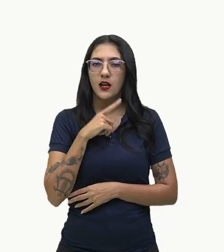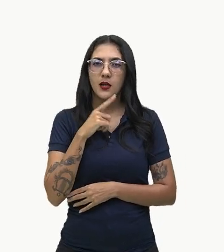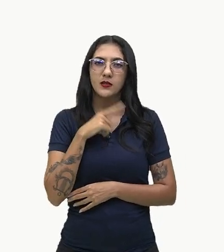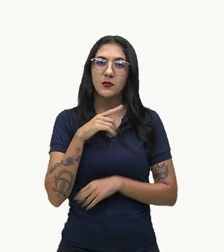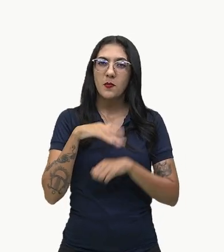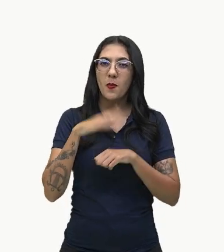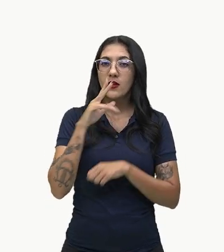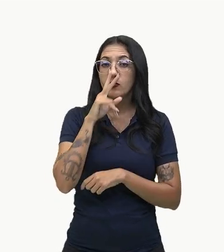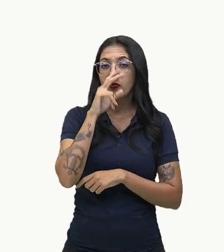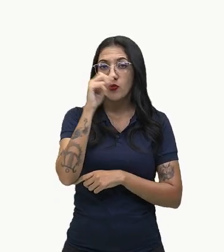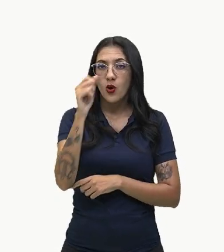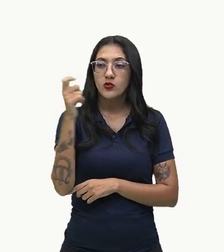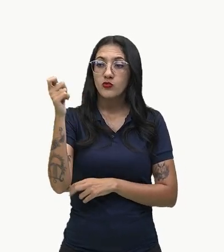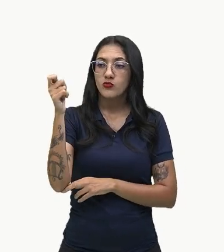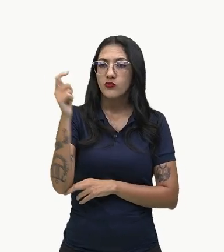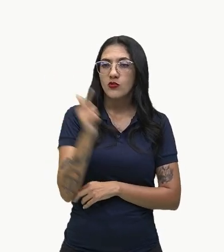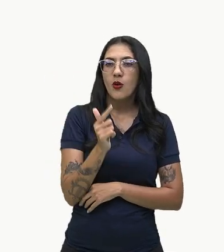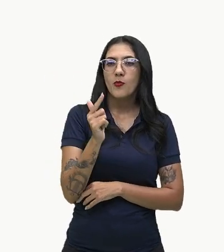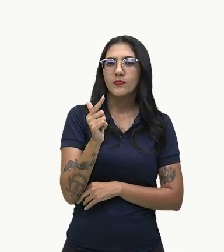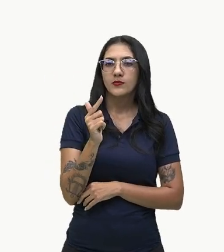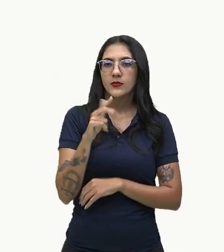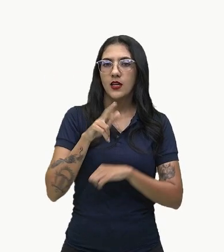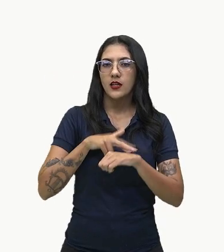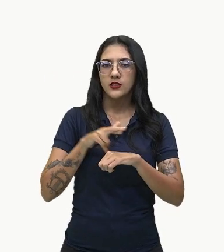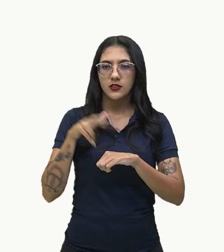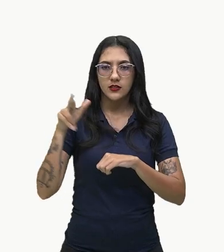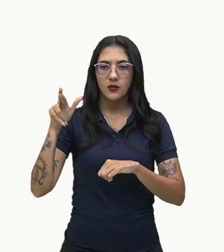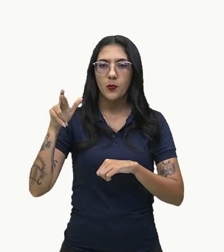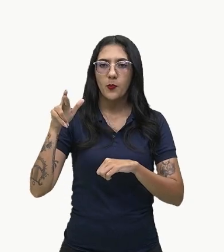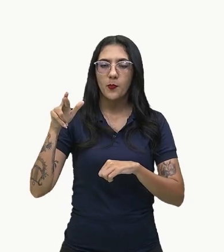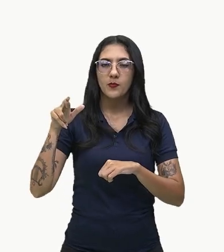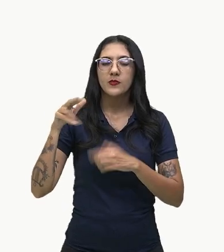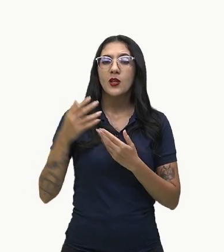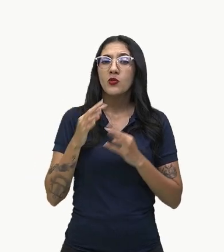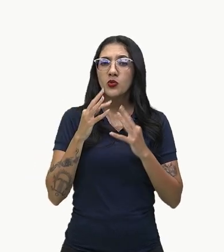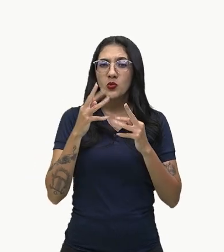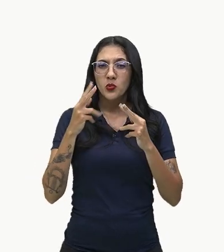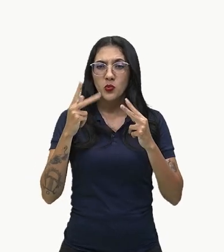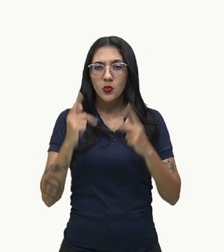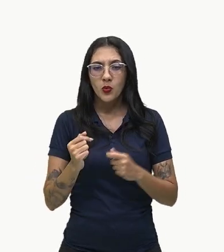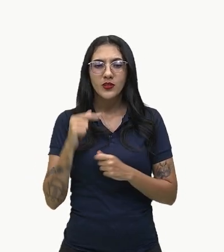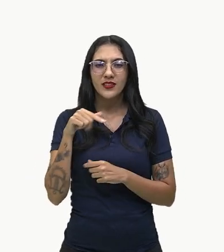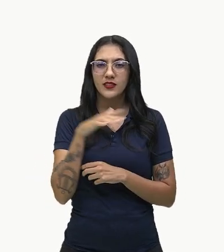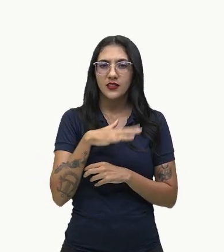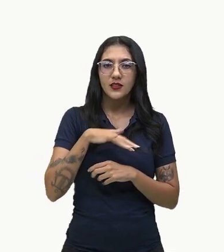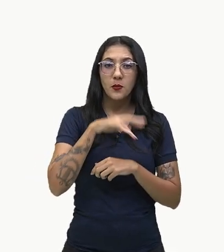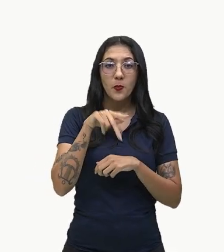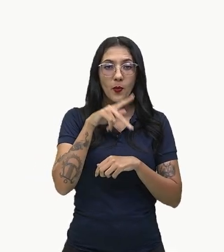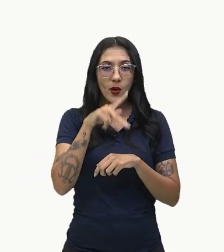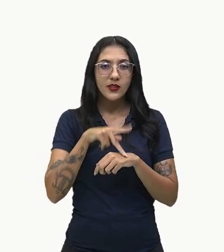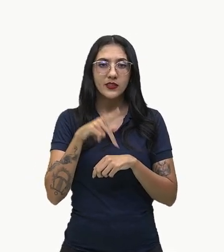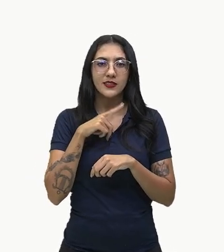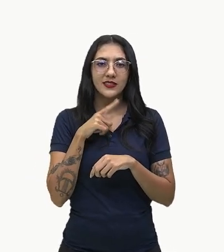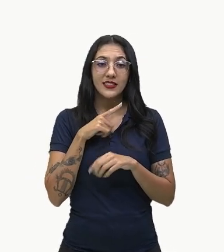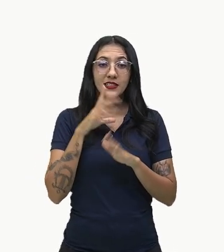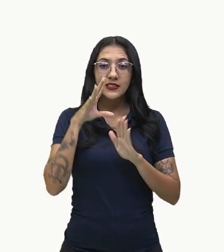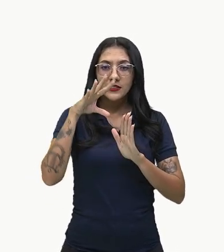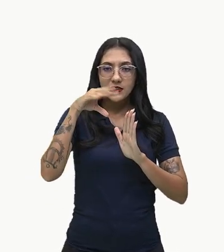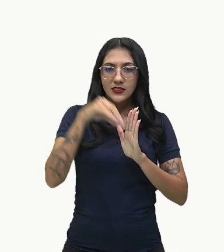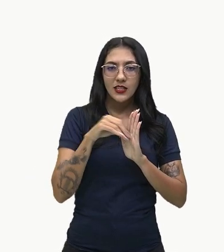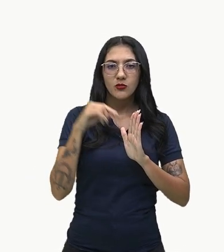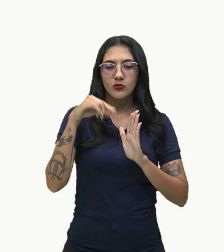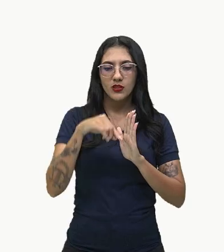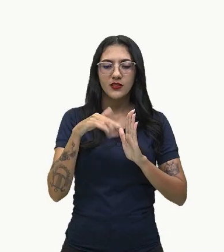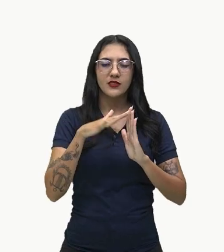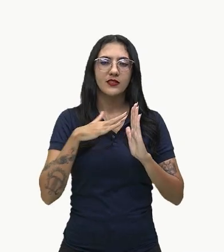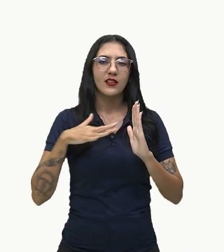quantidade de radiação solar. Então, nessas áreas, todos os lugares, os países que estão dentro dessa faixa